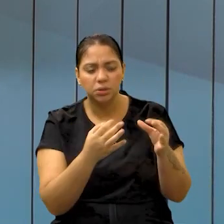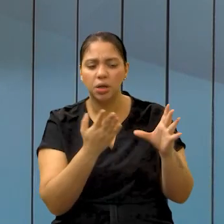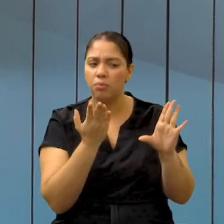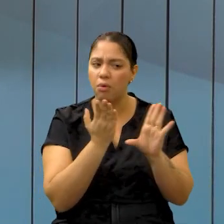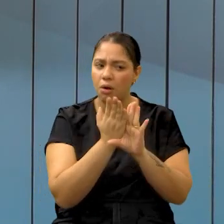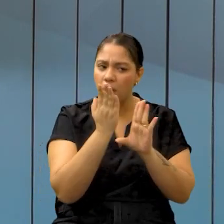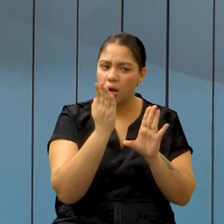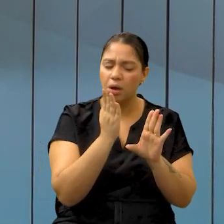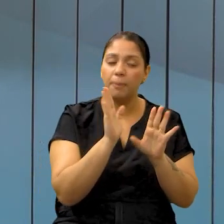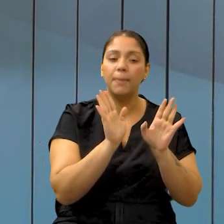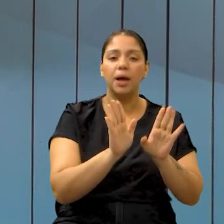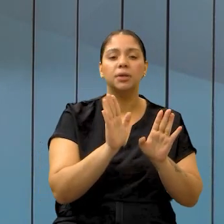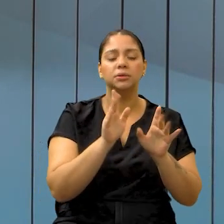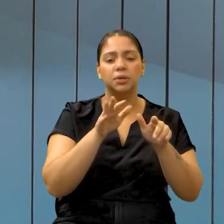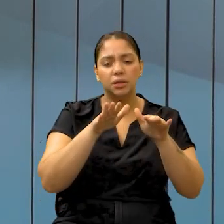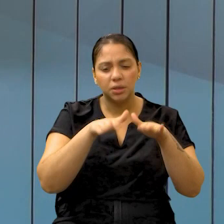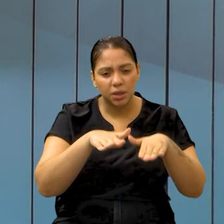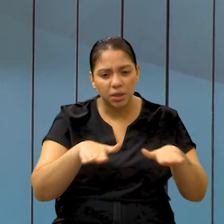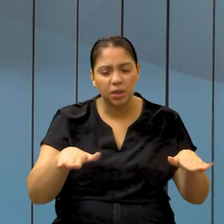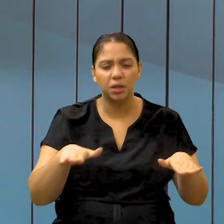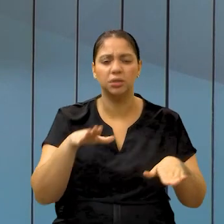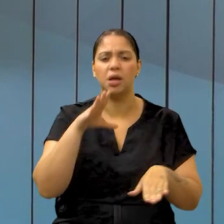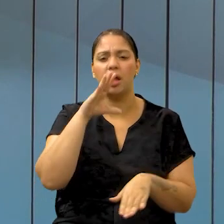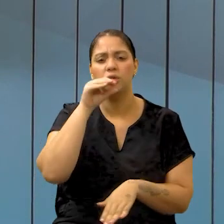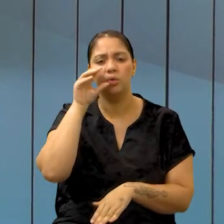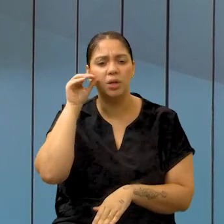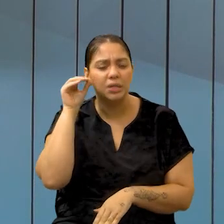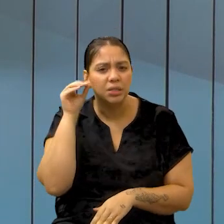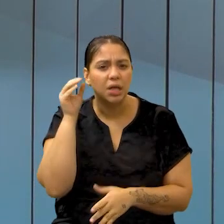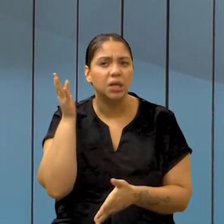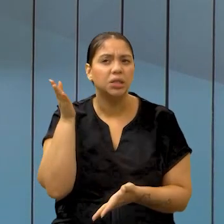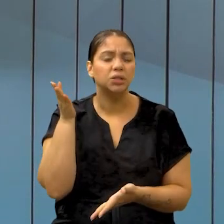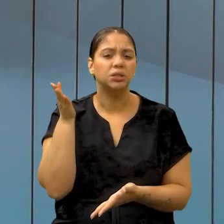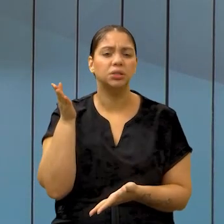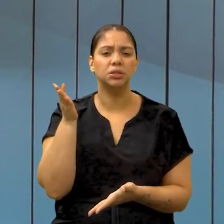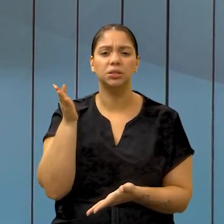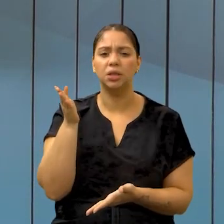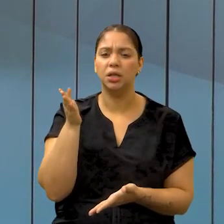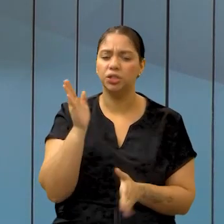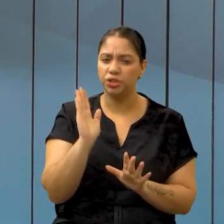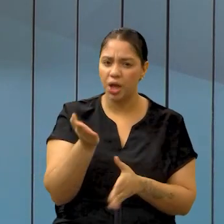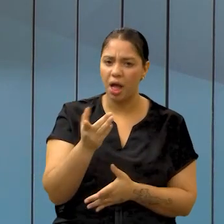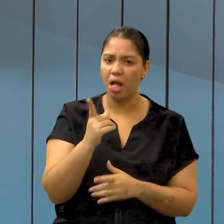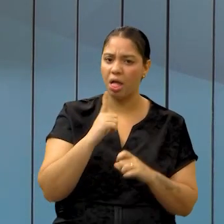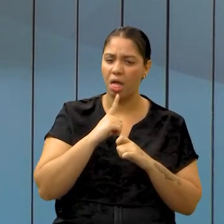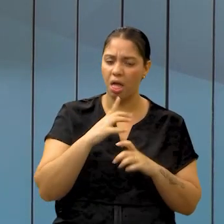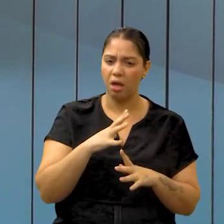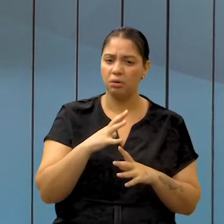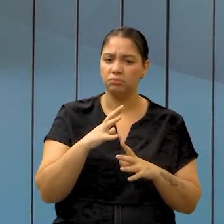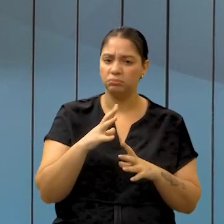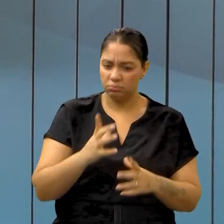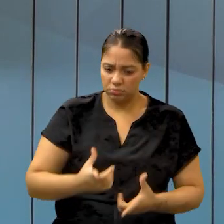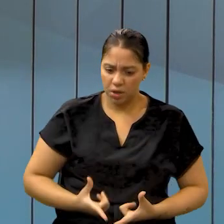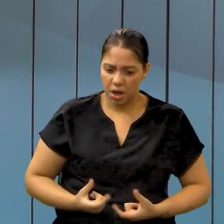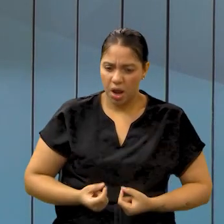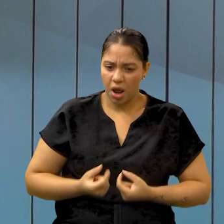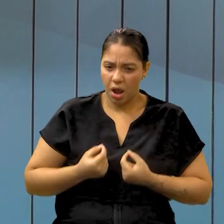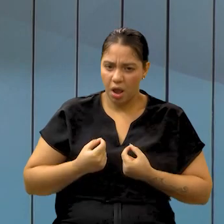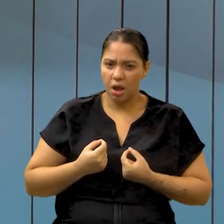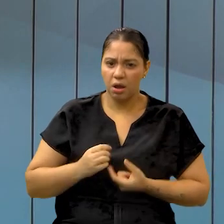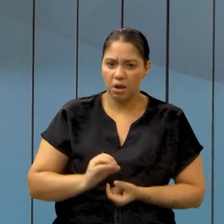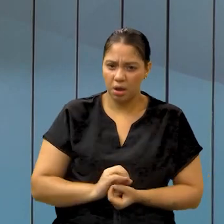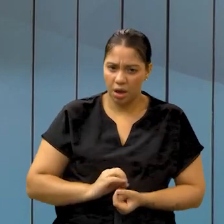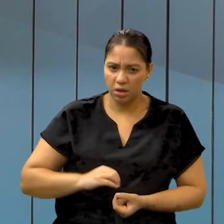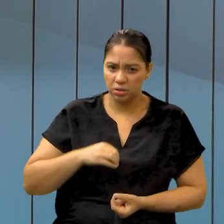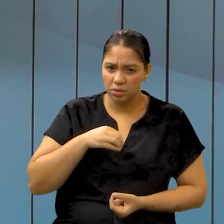atenta, fazer os exames. Mas é possível crianças, adolescentes, seriam cometidas por um tipo de câncer